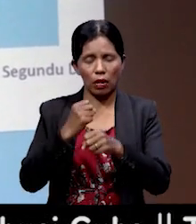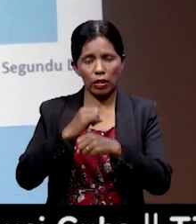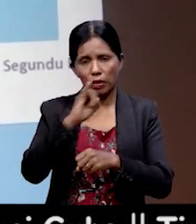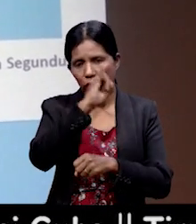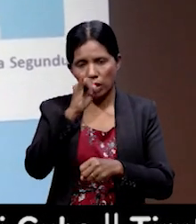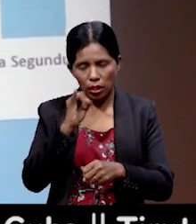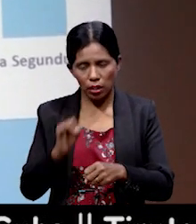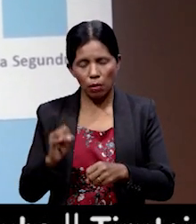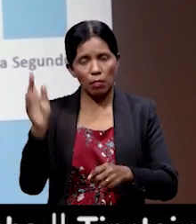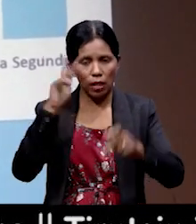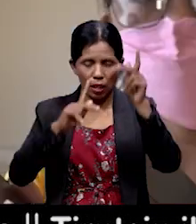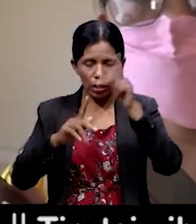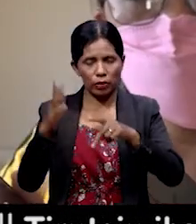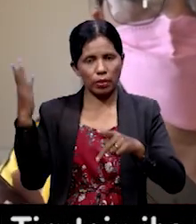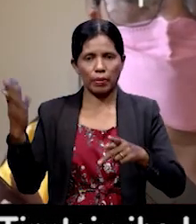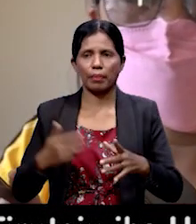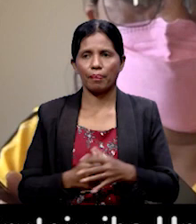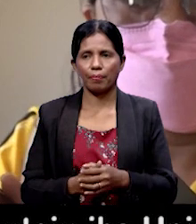caso refere.